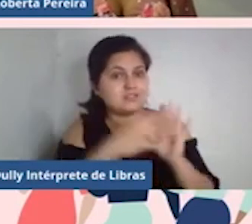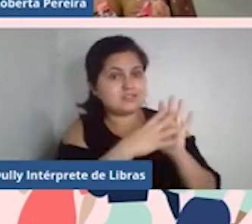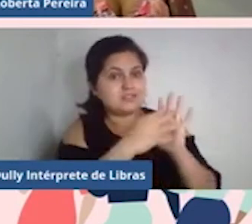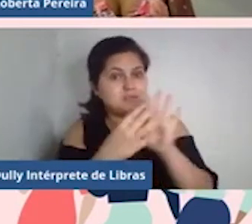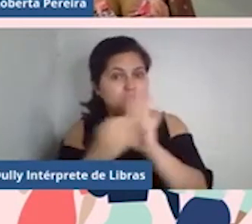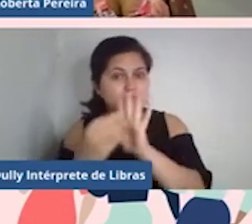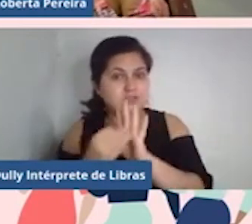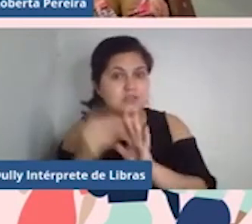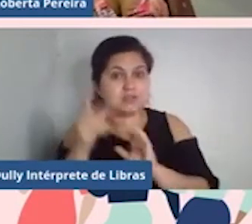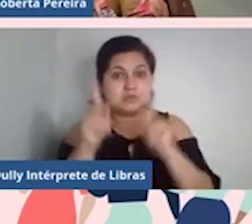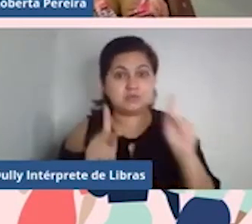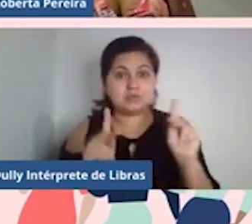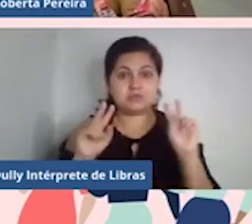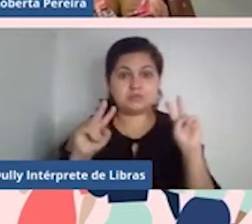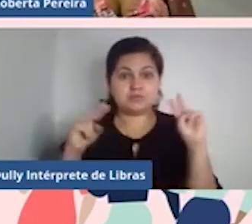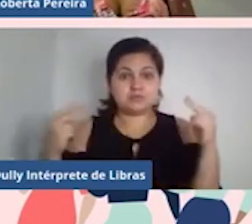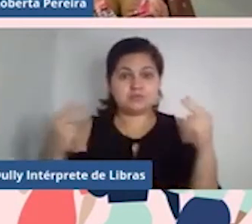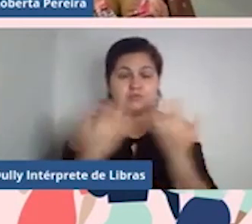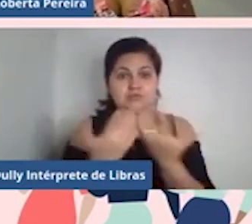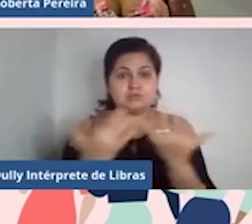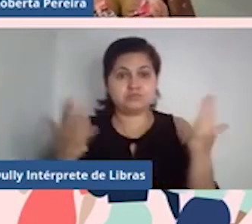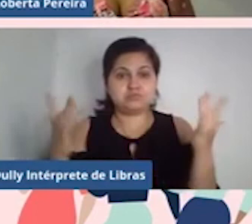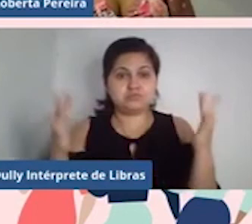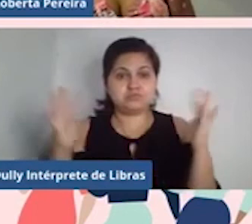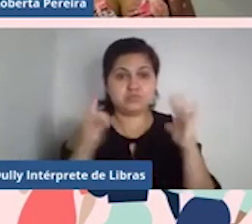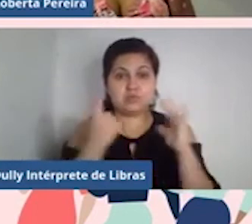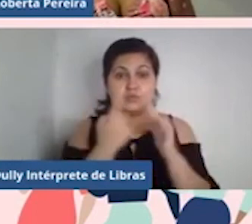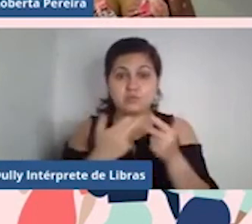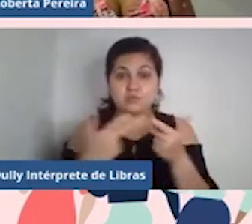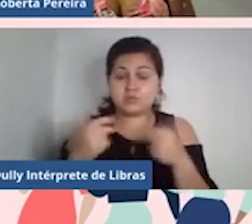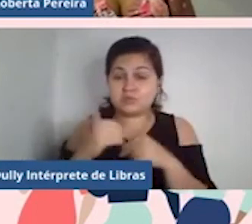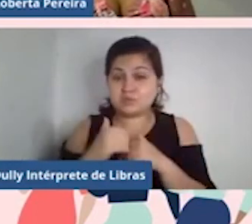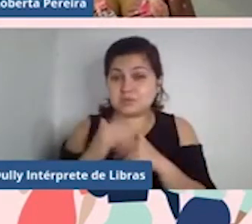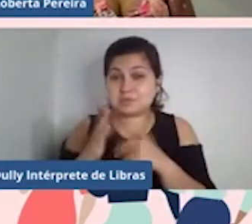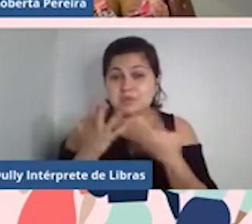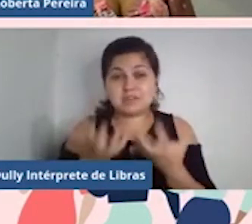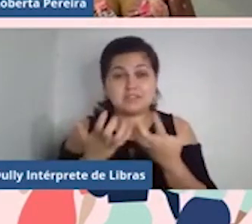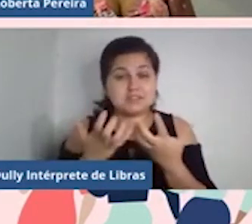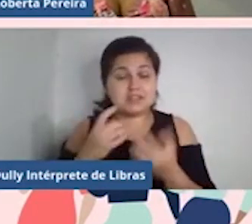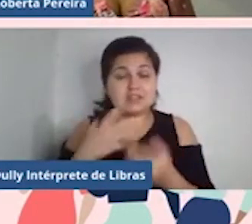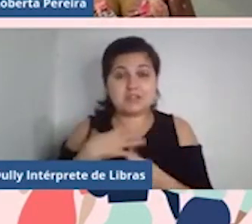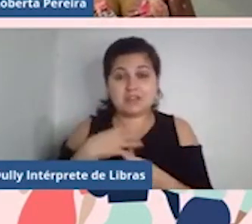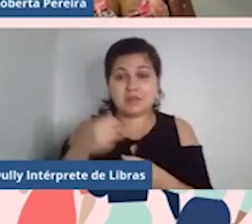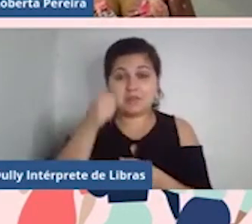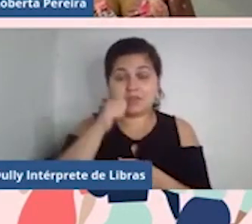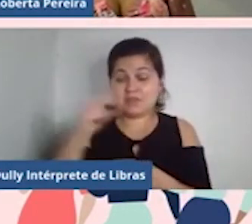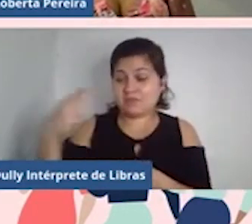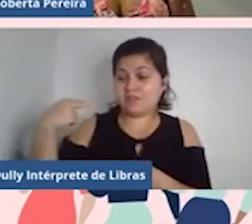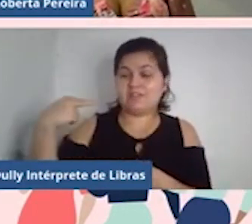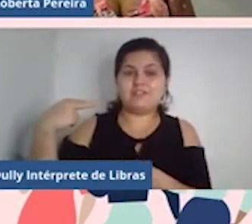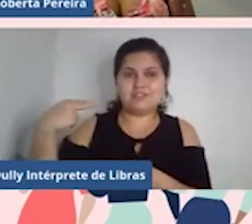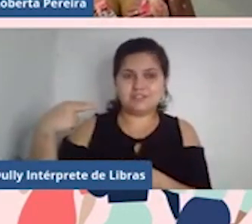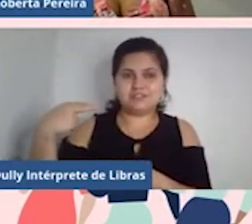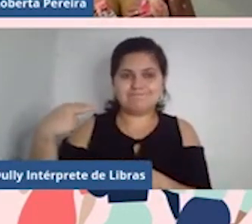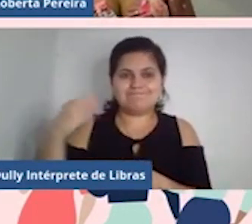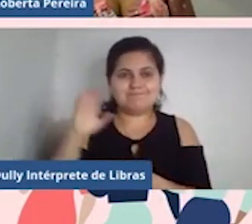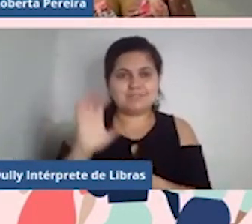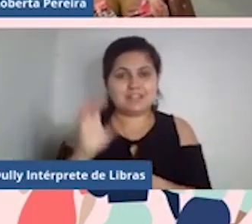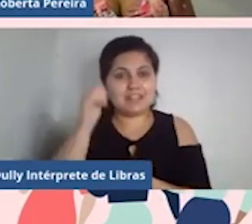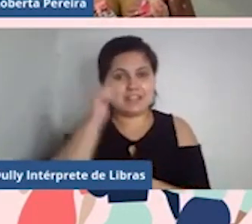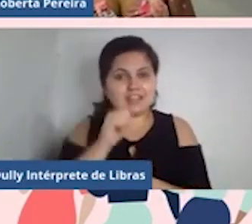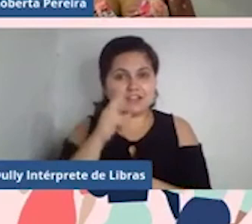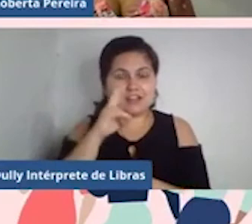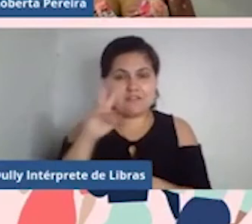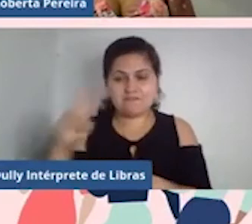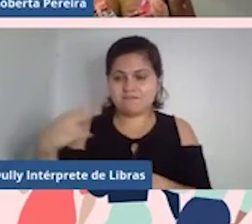para as pessoas que nos rodeiam. E uma das coisas que mais eu quero que a minha filha veja, né, é que ela veja que eu